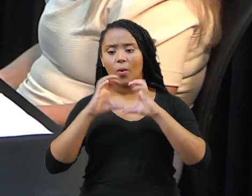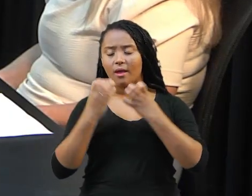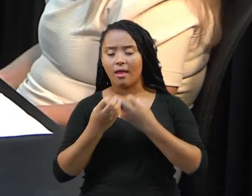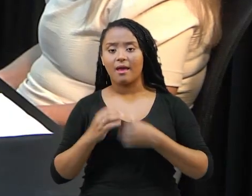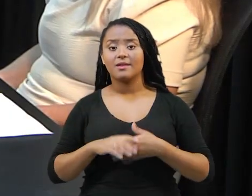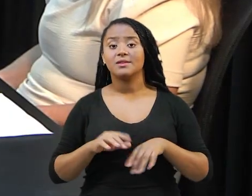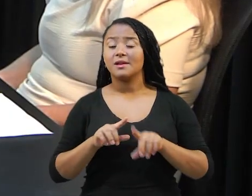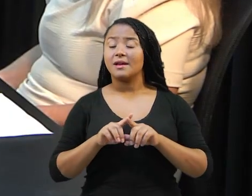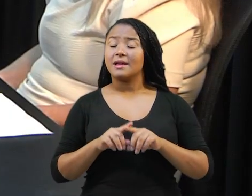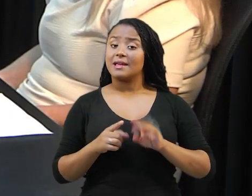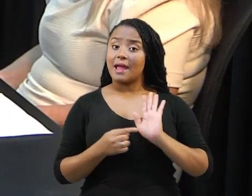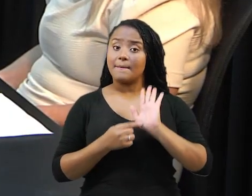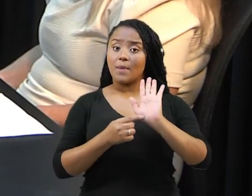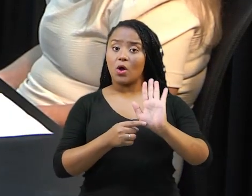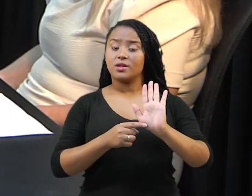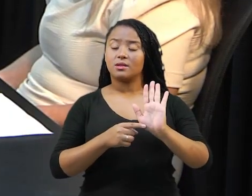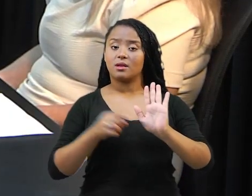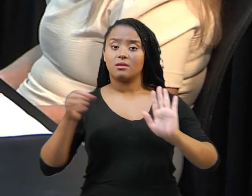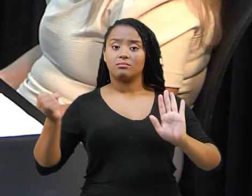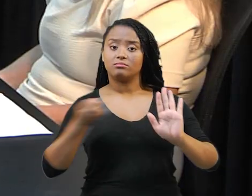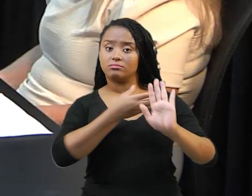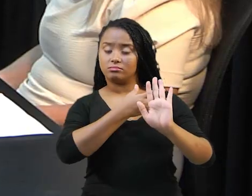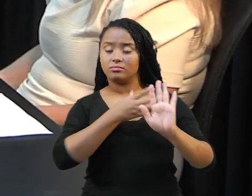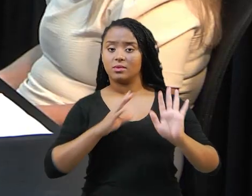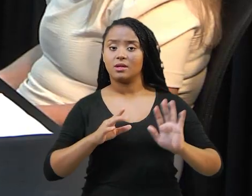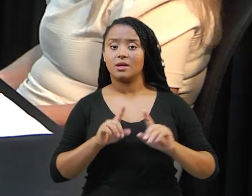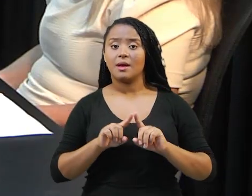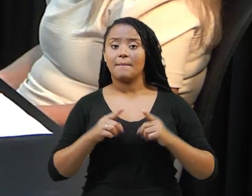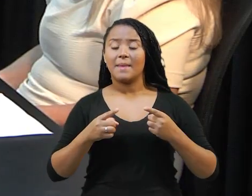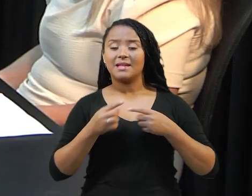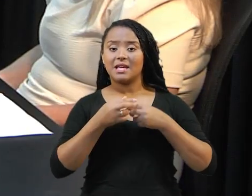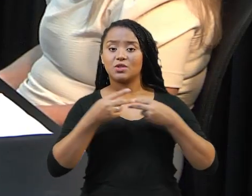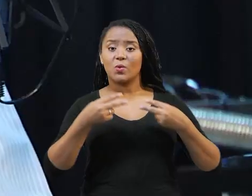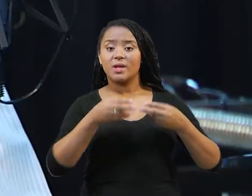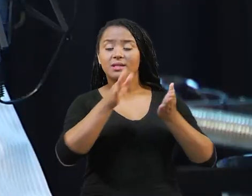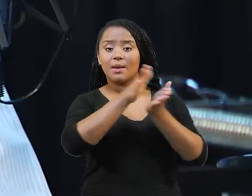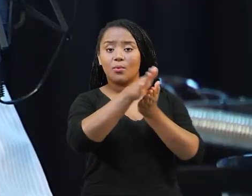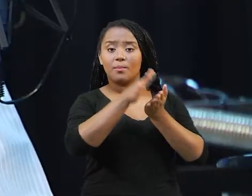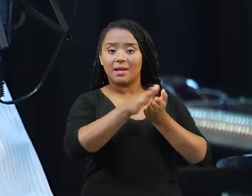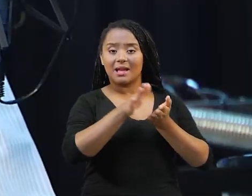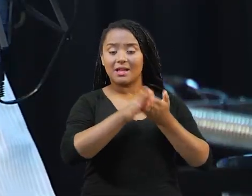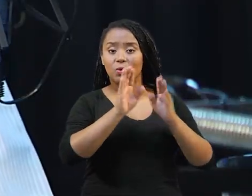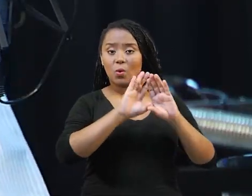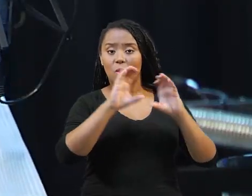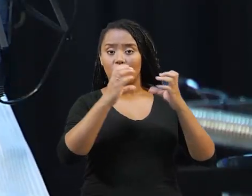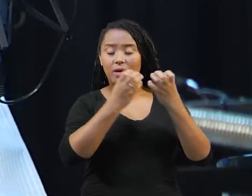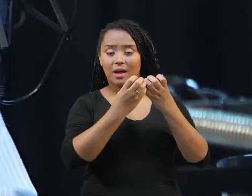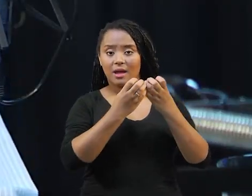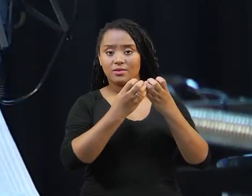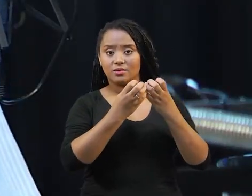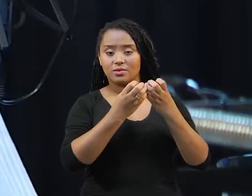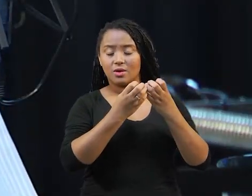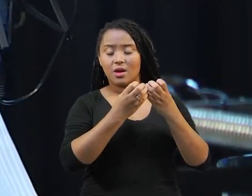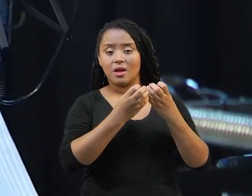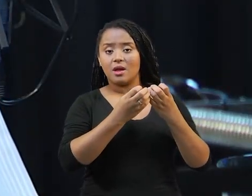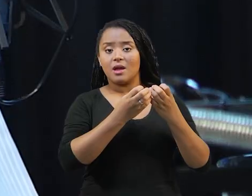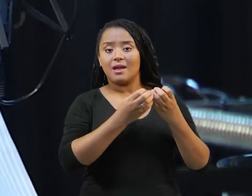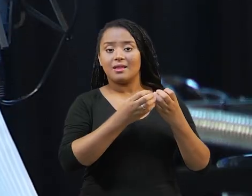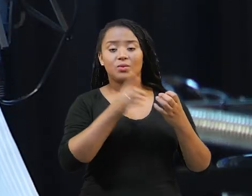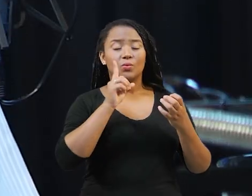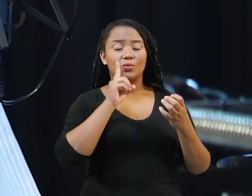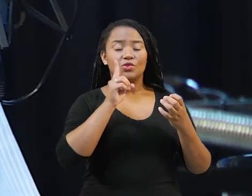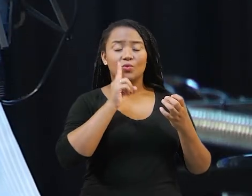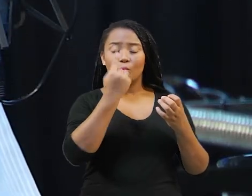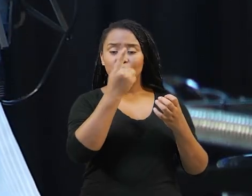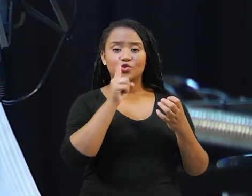para mostrar aquilo que é muito novo, mas o que já é publicado lá no congresso naquele dia, imediatamente já está no mundo inteiro,